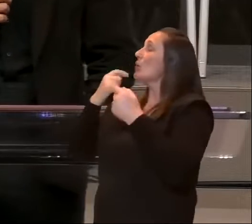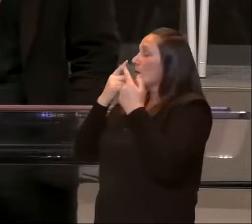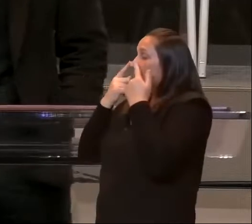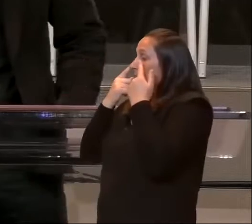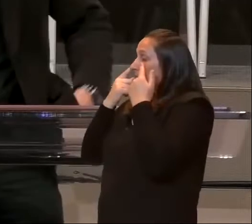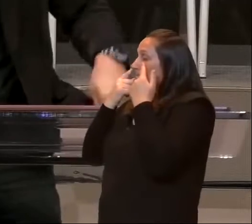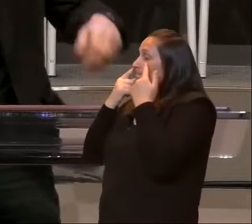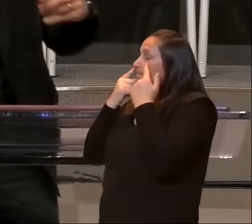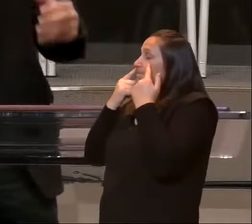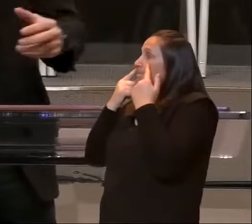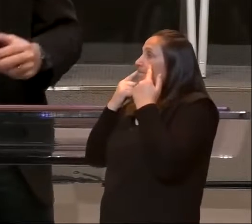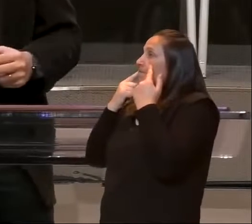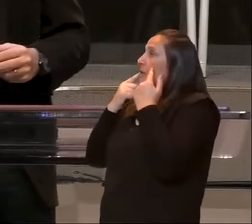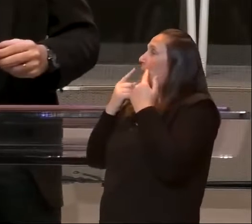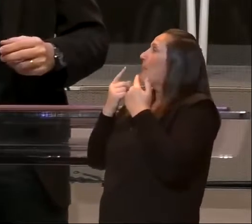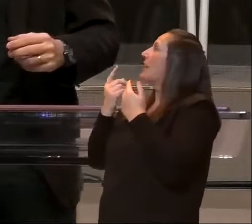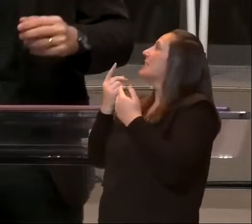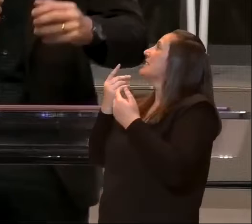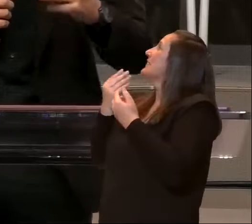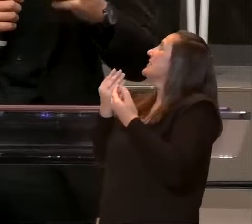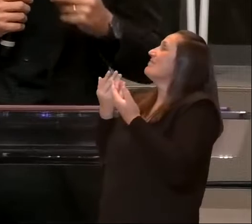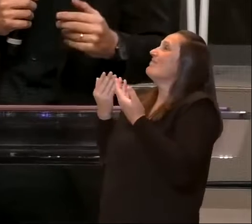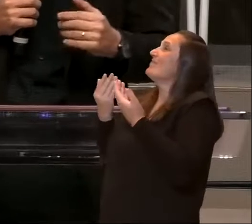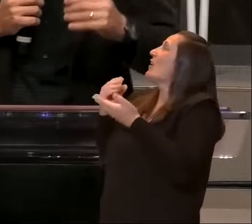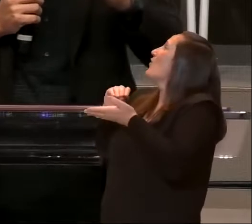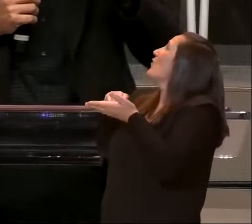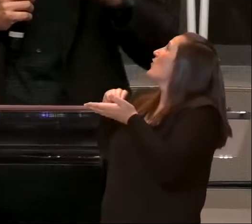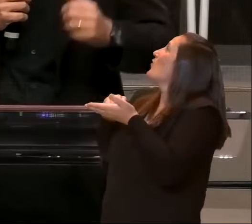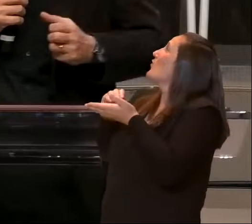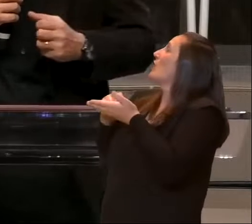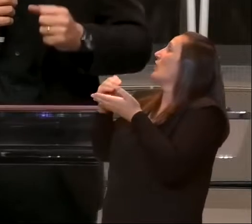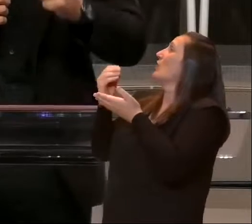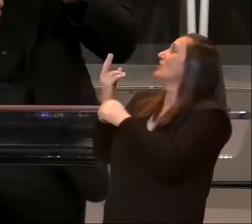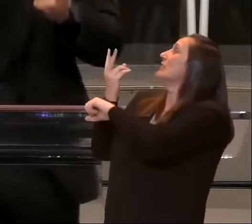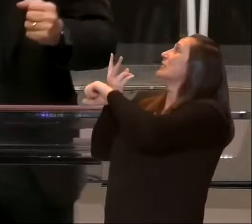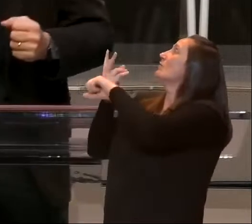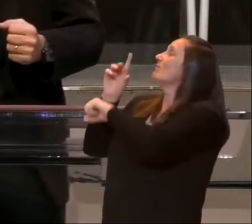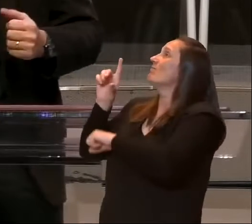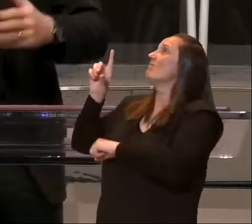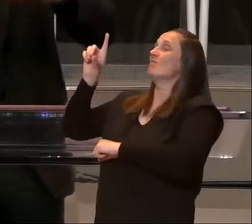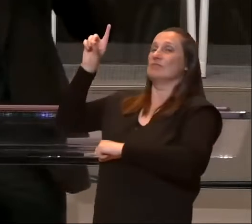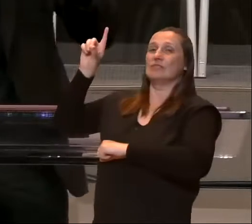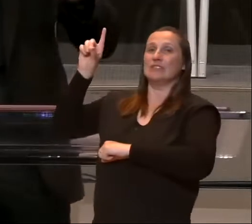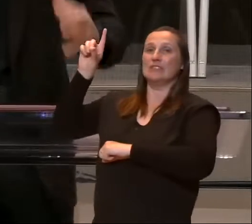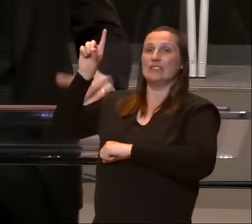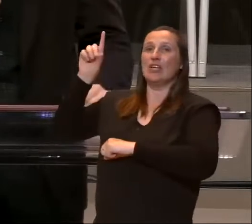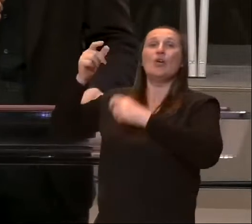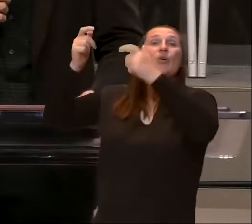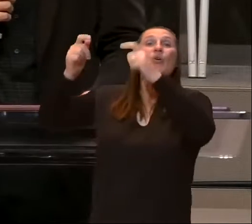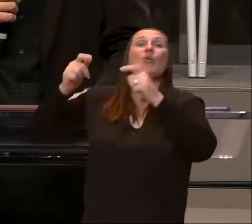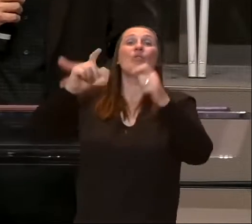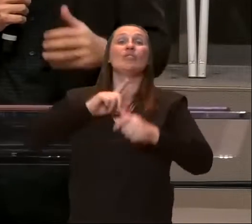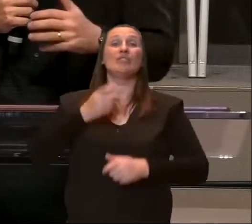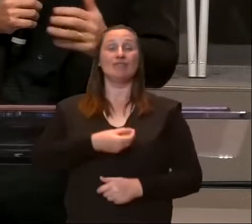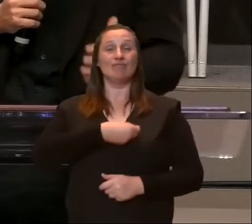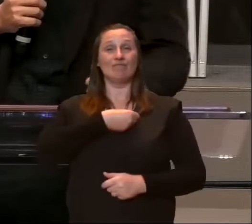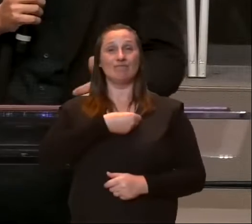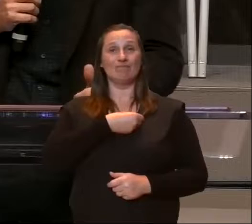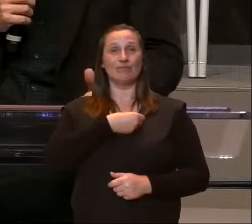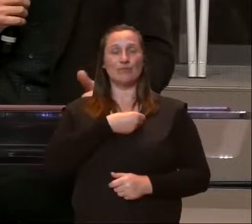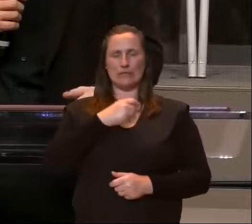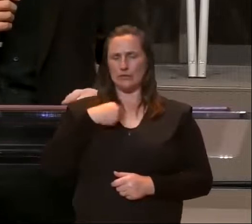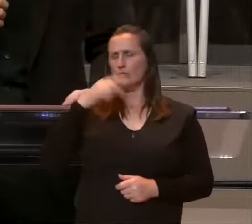meu alimento, de dia e de noite, enquanto me dizem continuamente: o teu Deus, onde está?